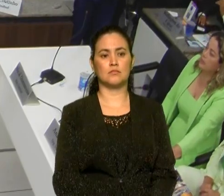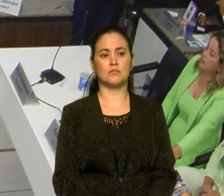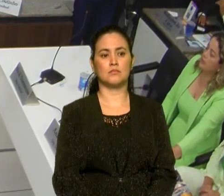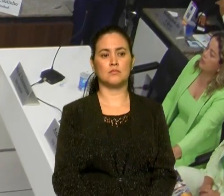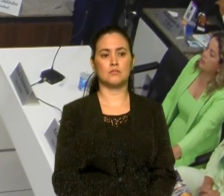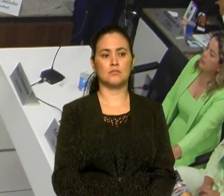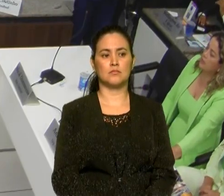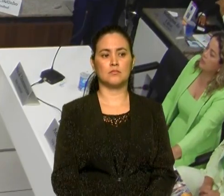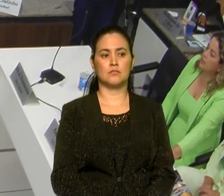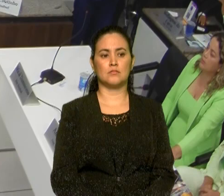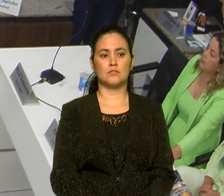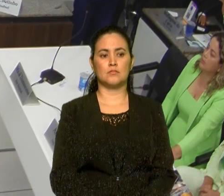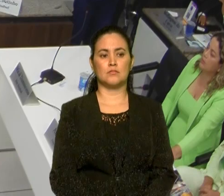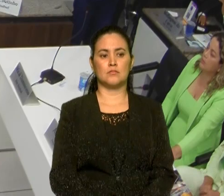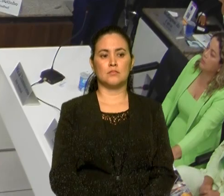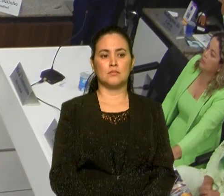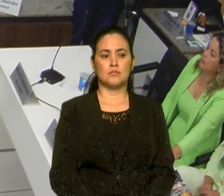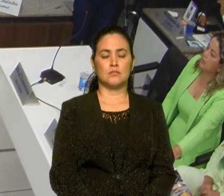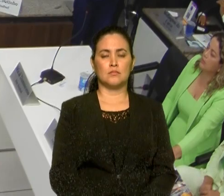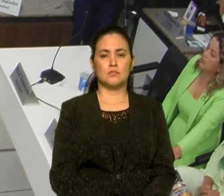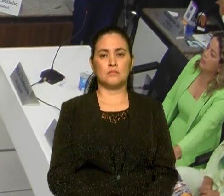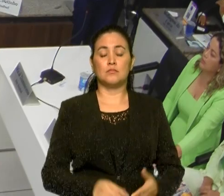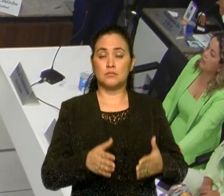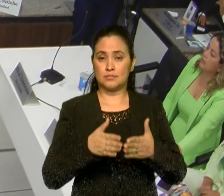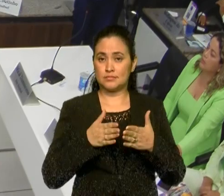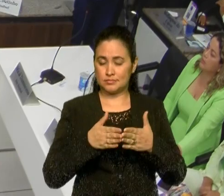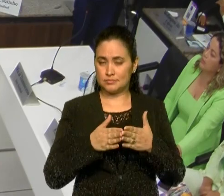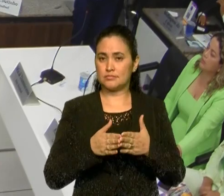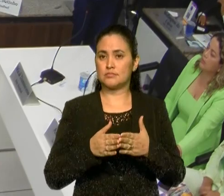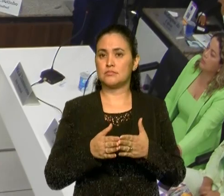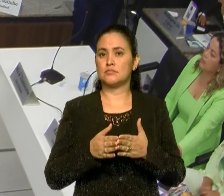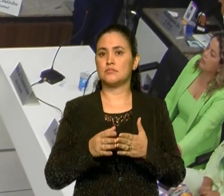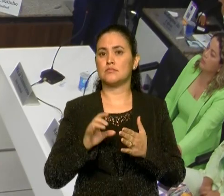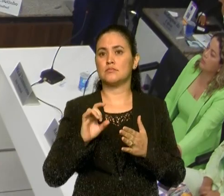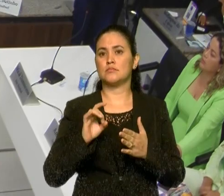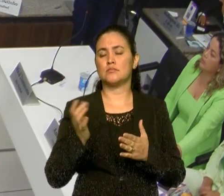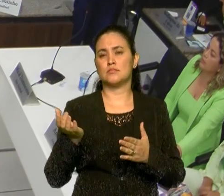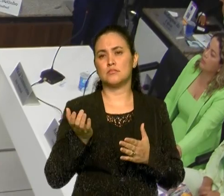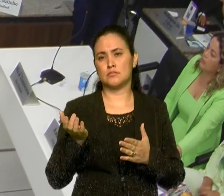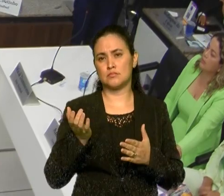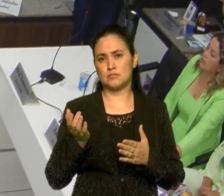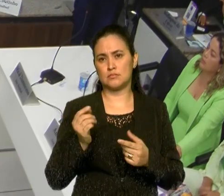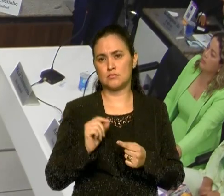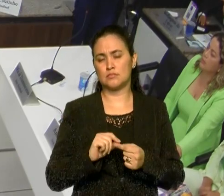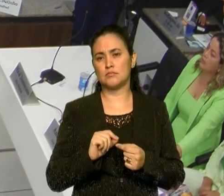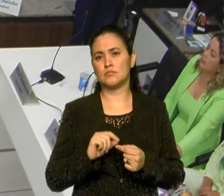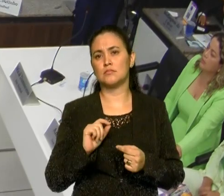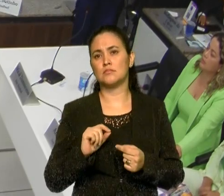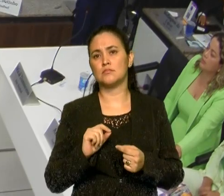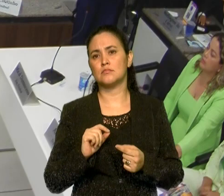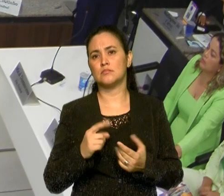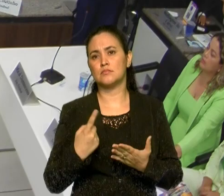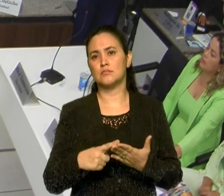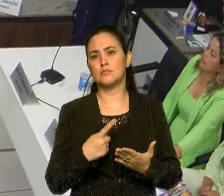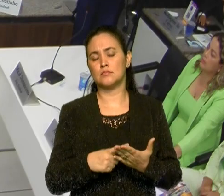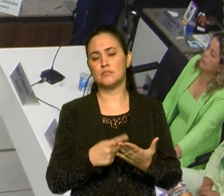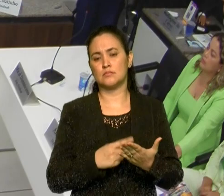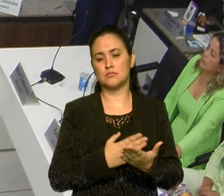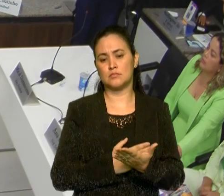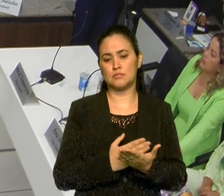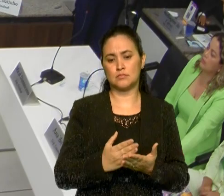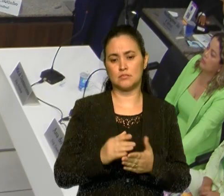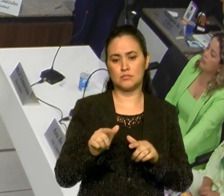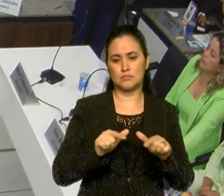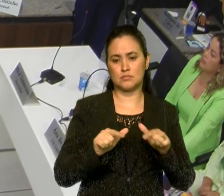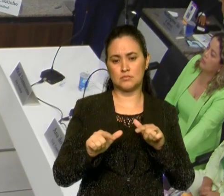Presidente, eu só gostaria, viu, presidente Iracema, eu só gostaria que mantivéssemos o acordo do início dos trabalhos. A senhora tem